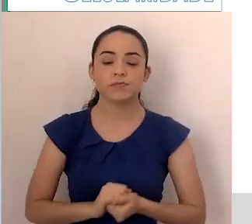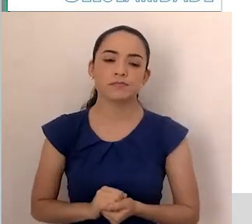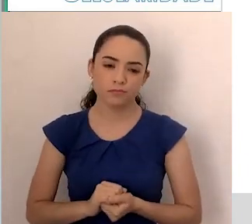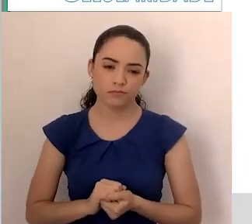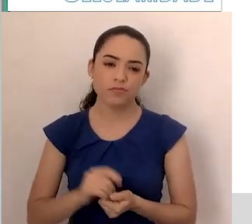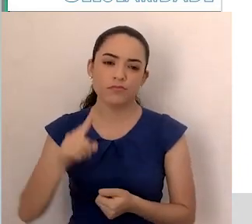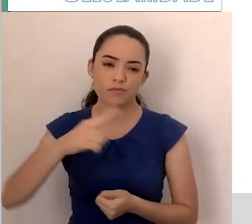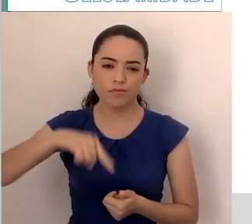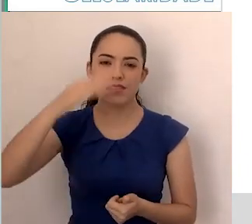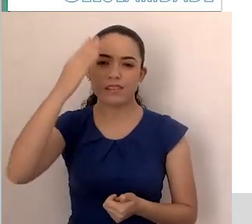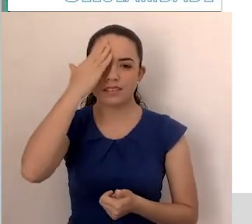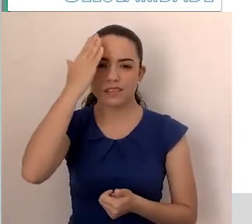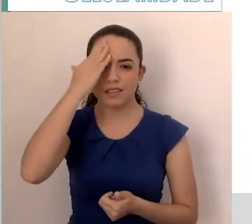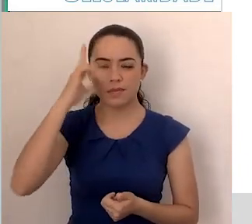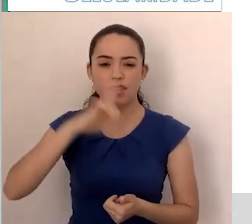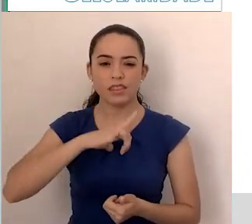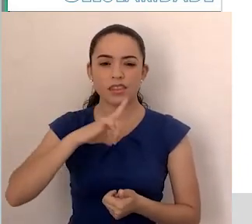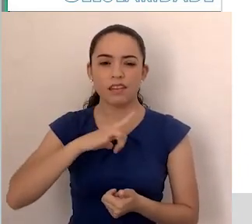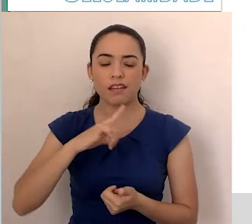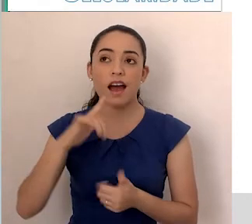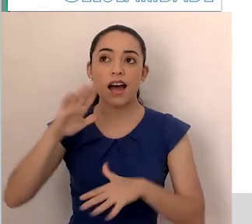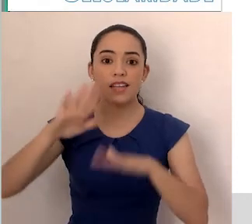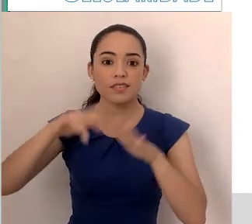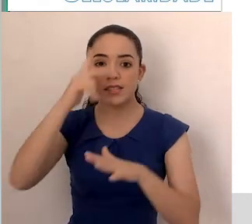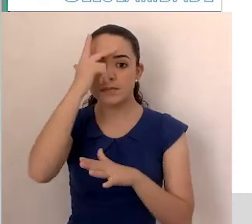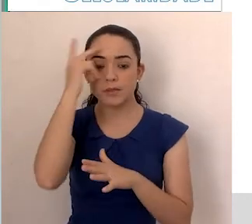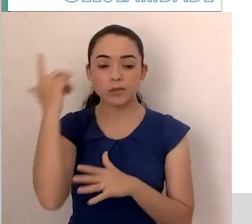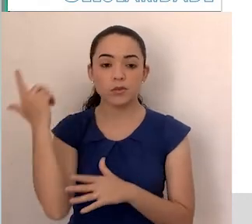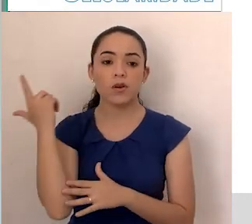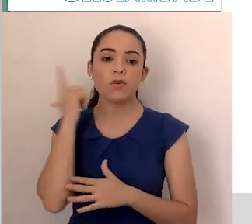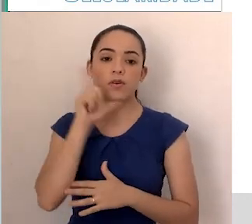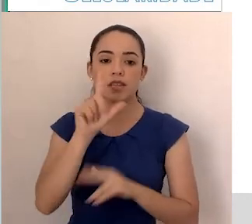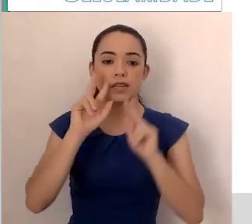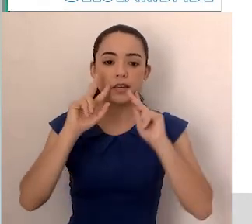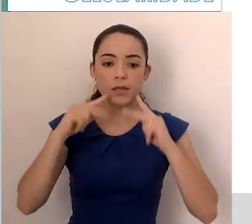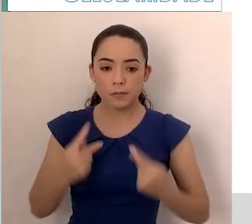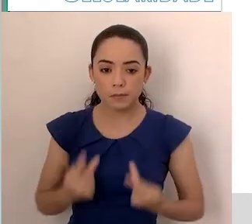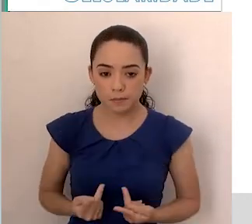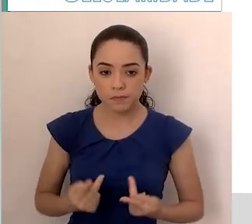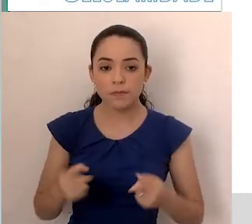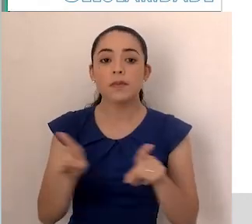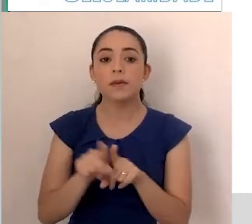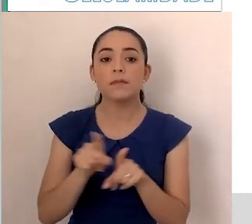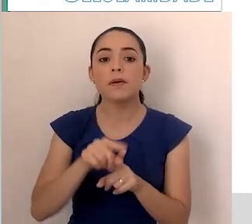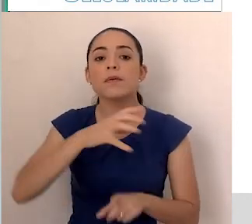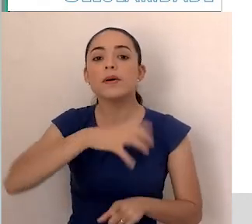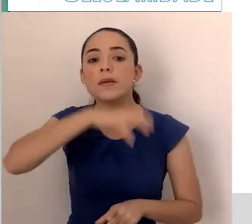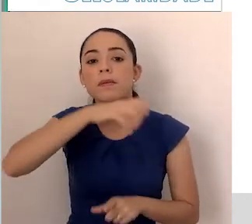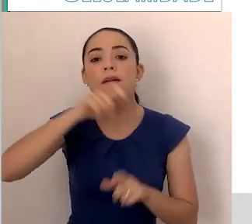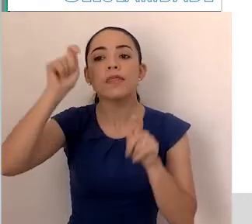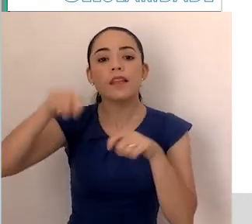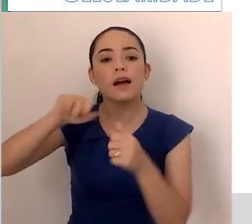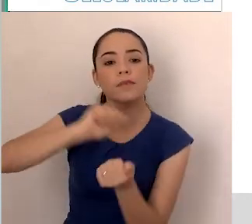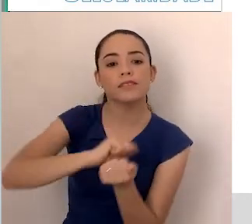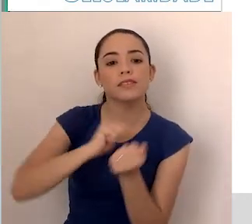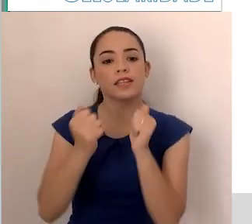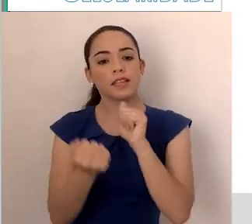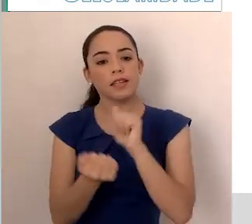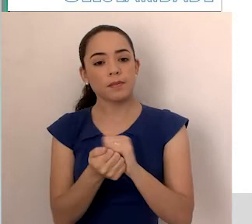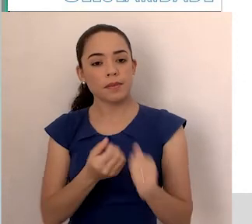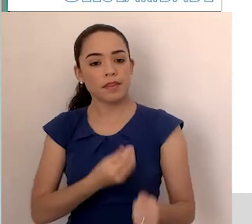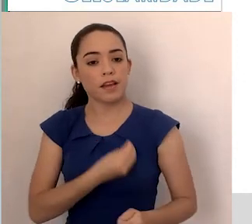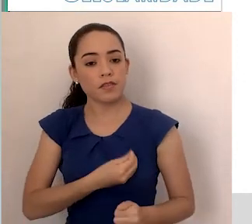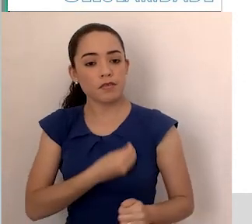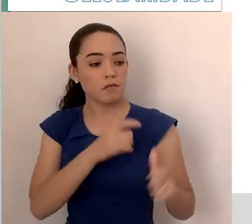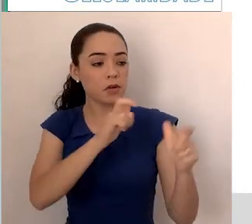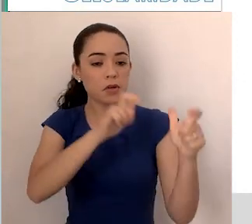Uma das razões de sucesso da evolução, tanto em animais, mas principalmente no homem, que permite a sua adaptabilidade e